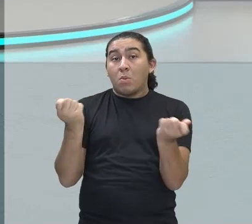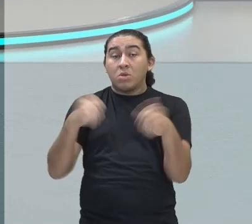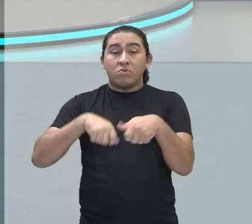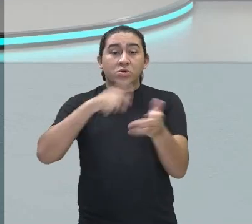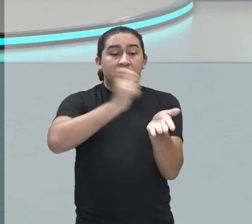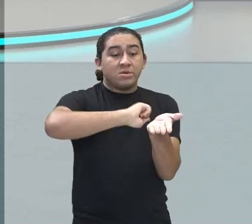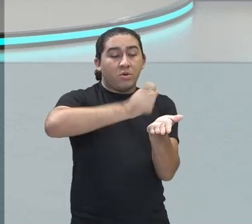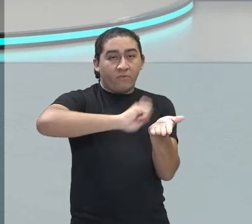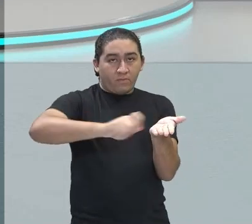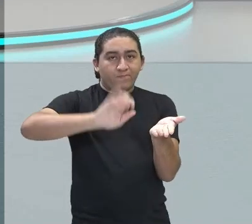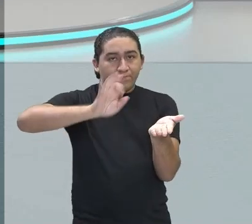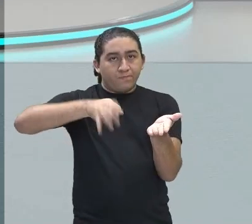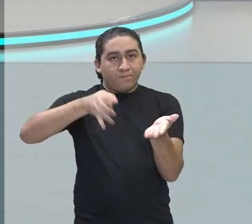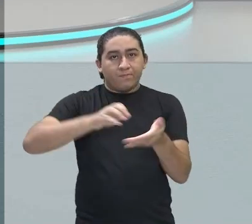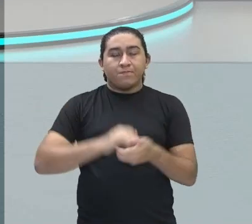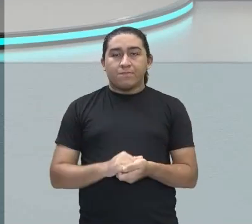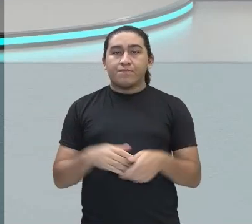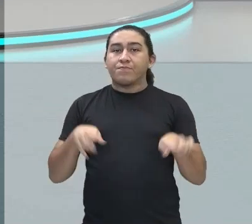formal.